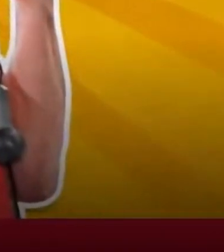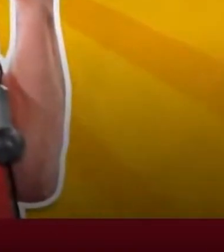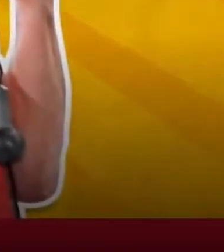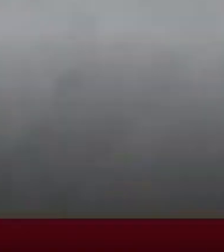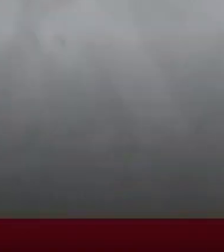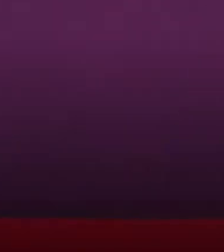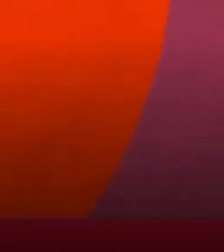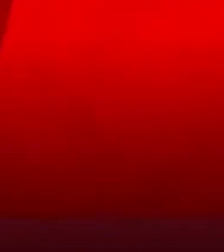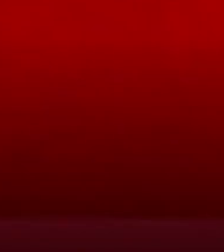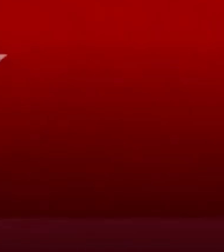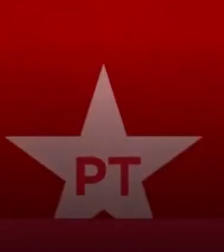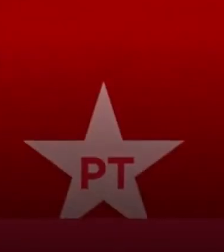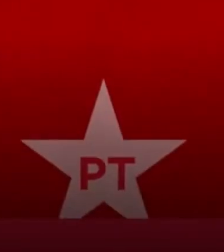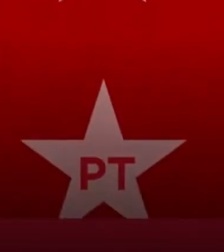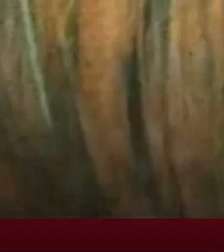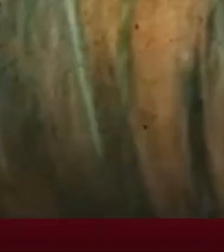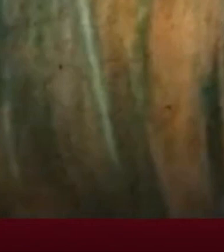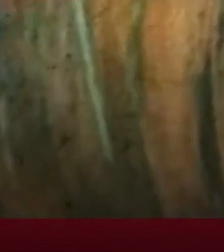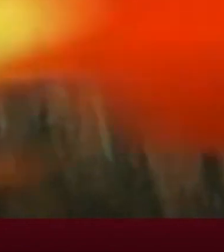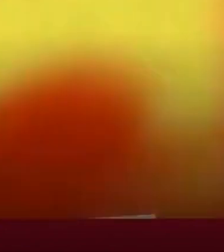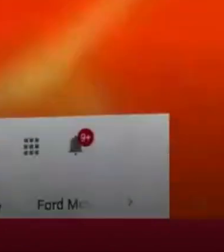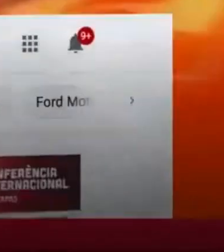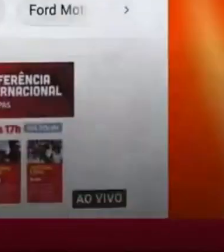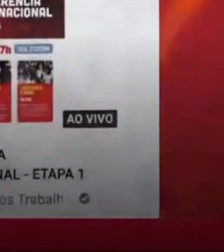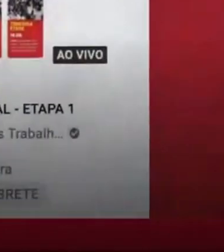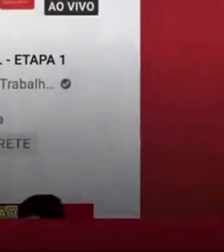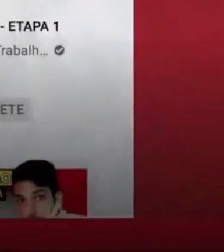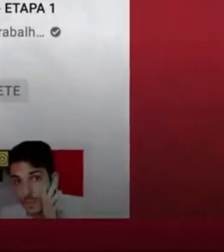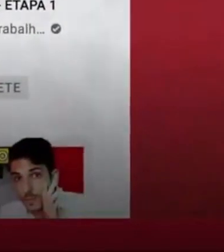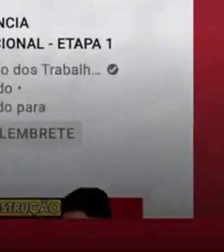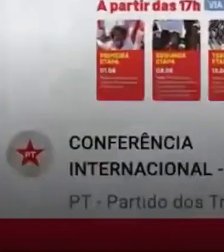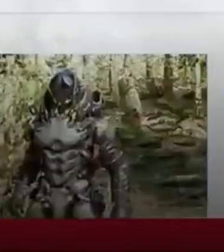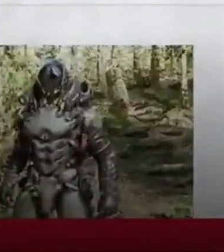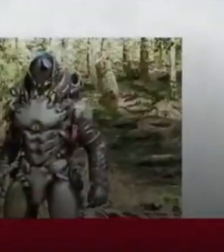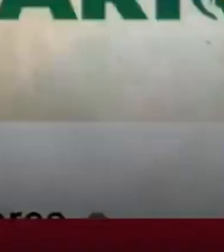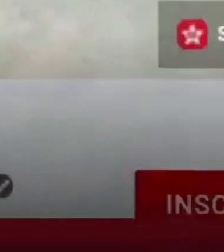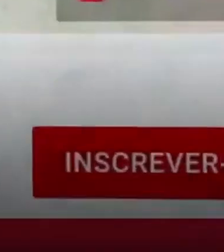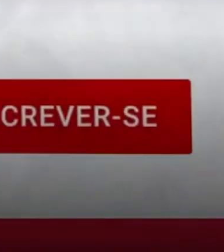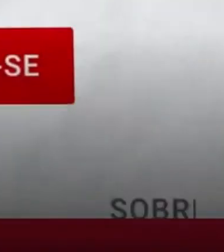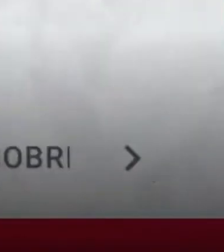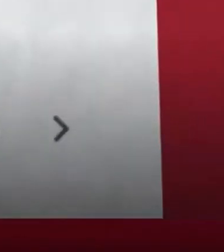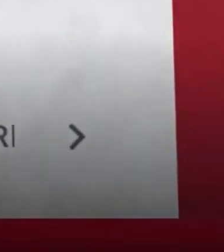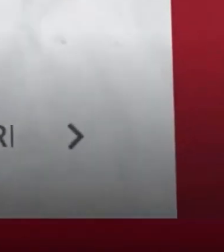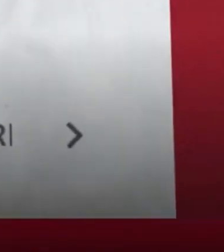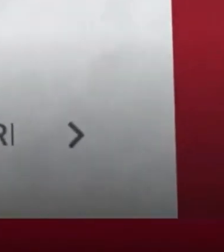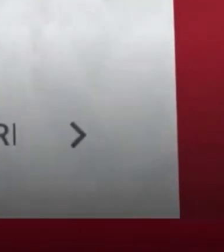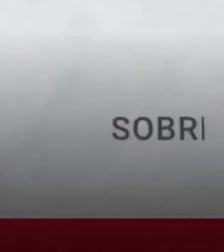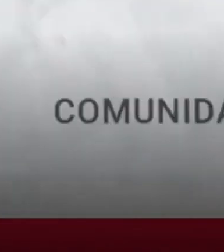O Pai tá on e a TV PT também. Não tá sabendo? É só entrar no YouTube, pesquisar PT e clicar em se